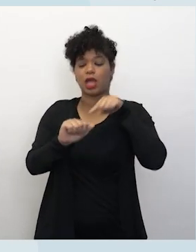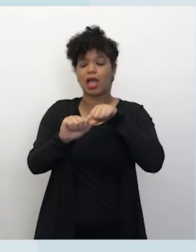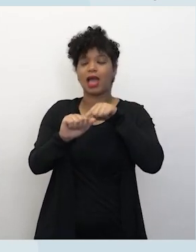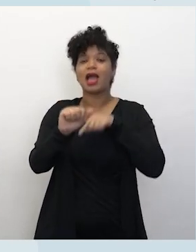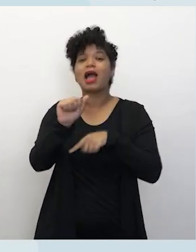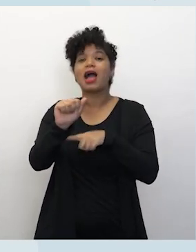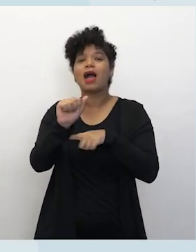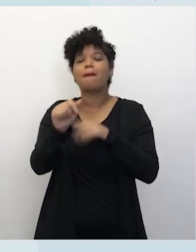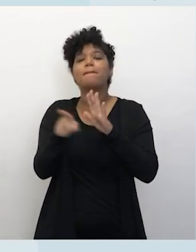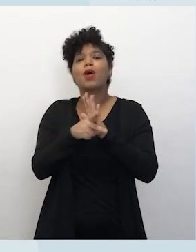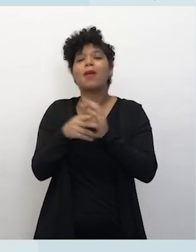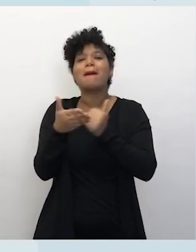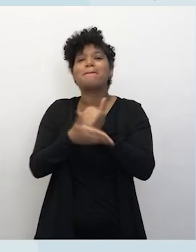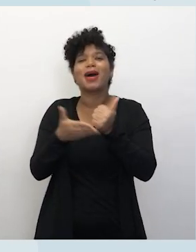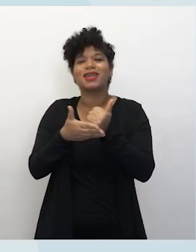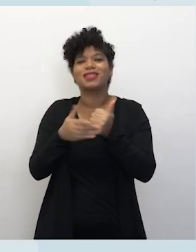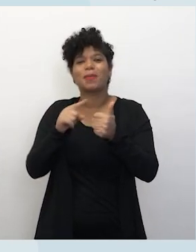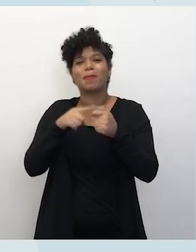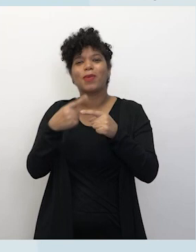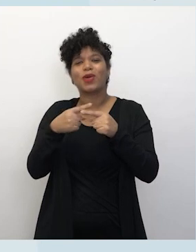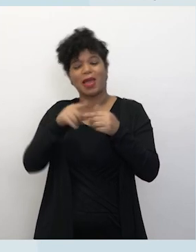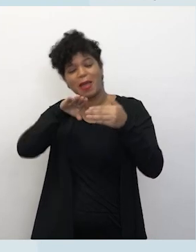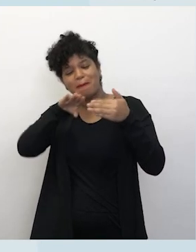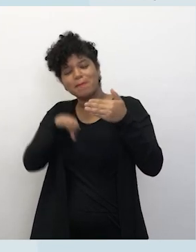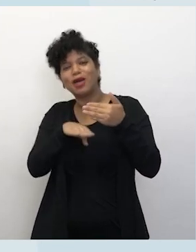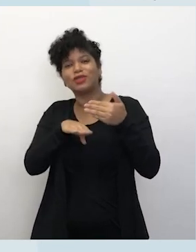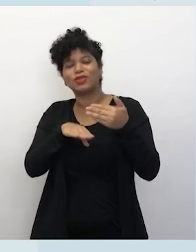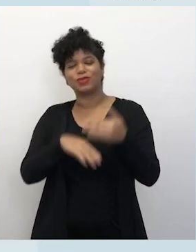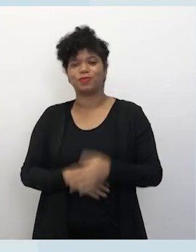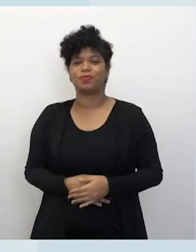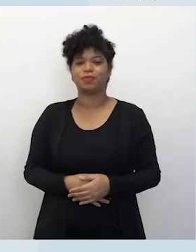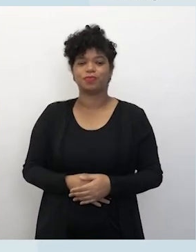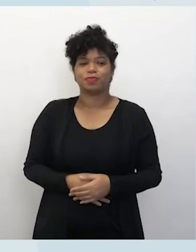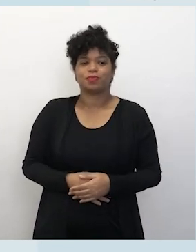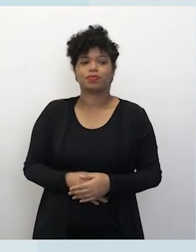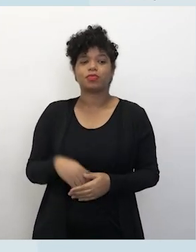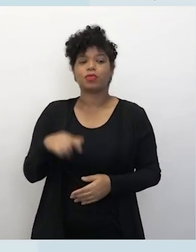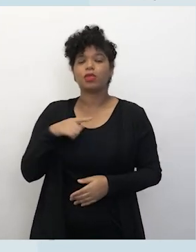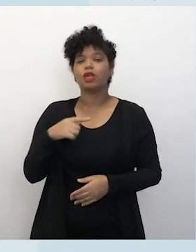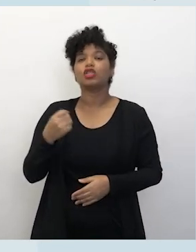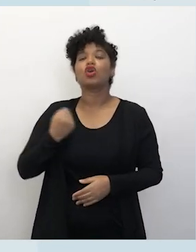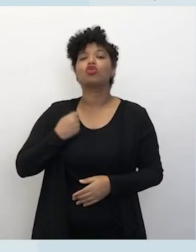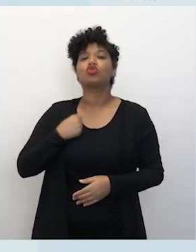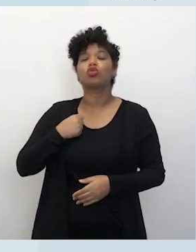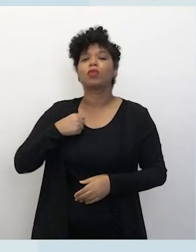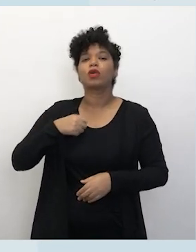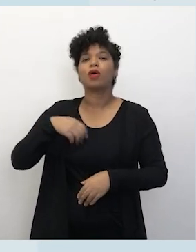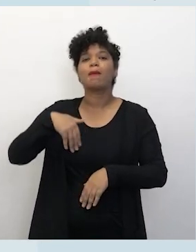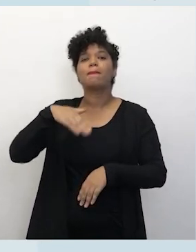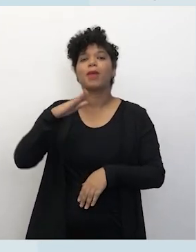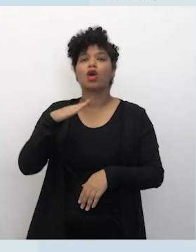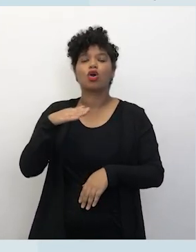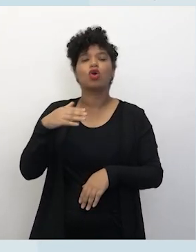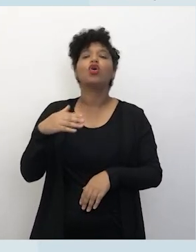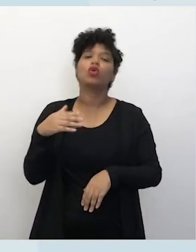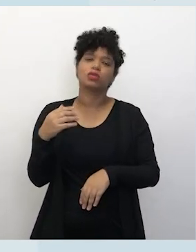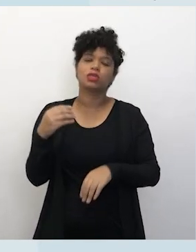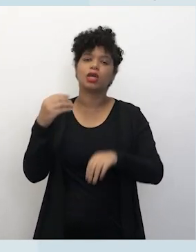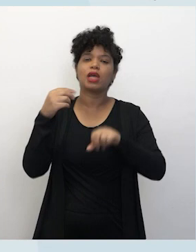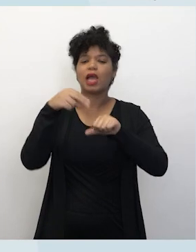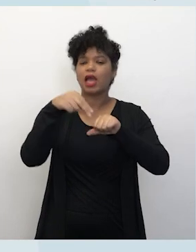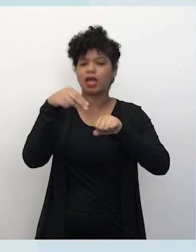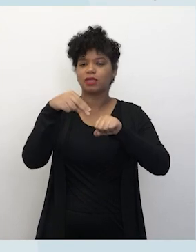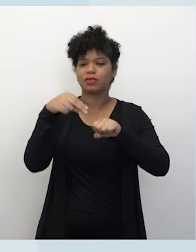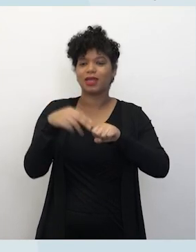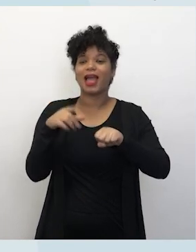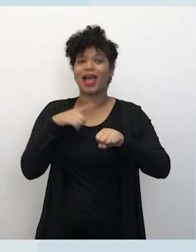a gente chama de base, tá ok? E esse valor aqui, ó, superior que fica acima, a gente chama de expoente, tudo bem? Coloquei um